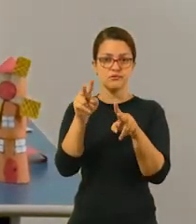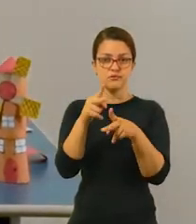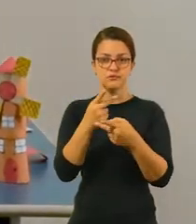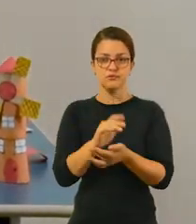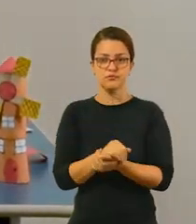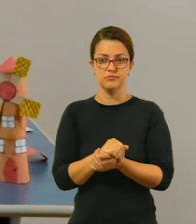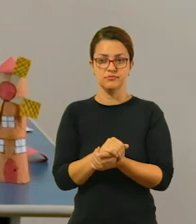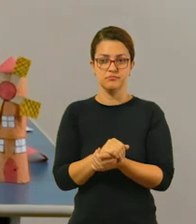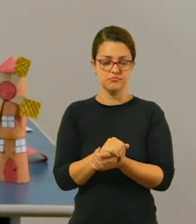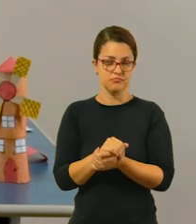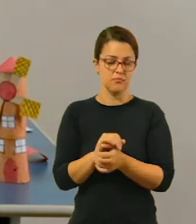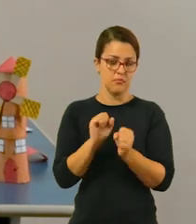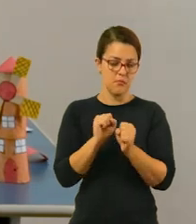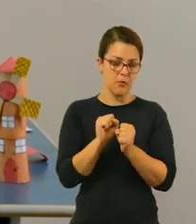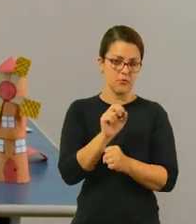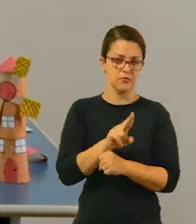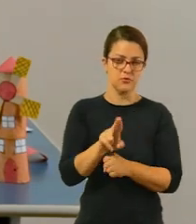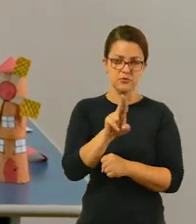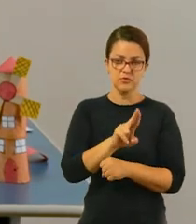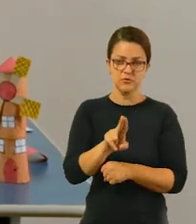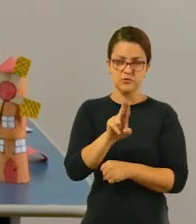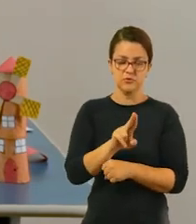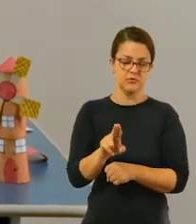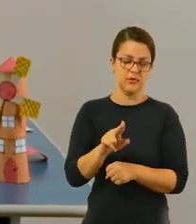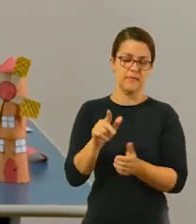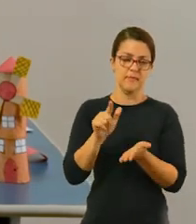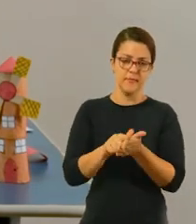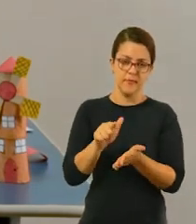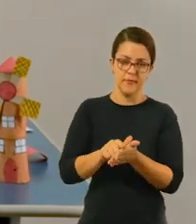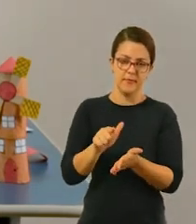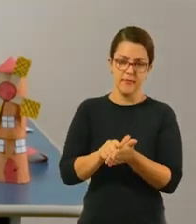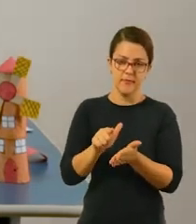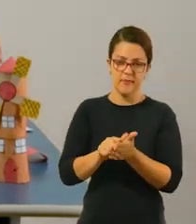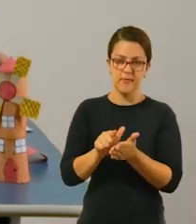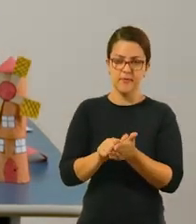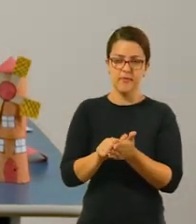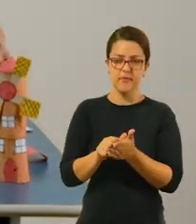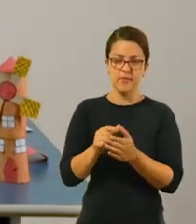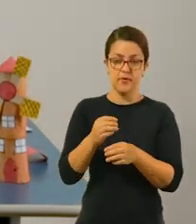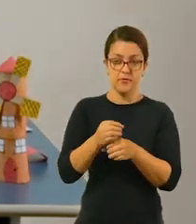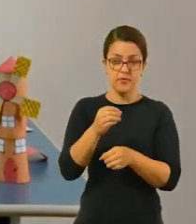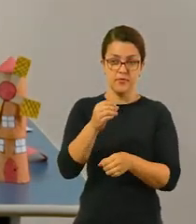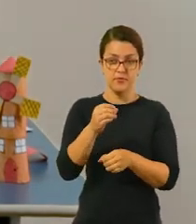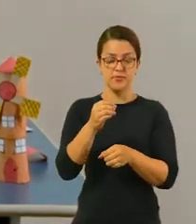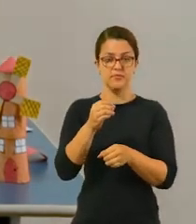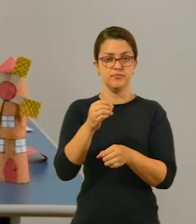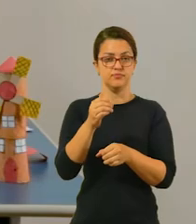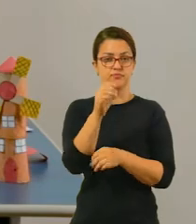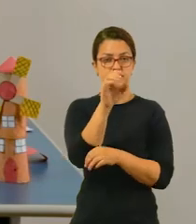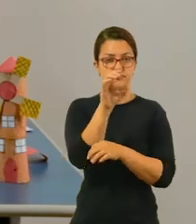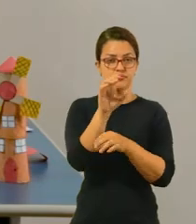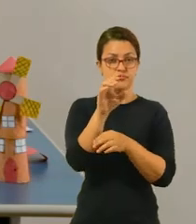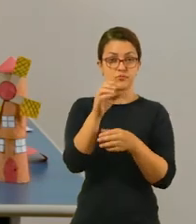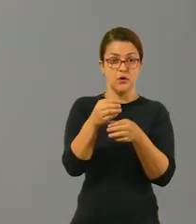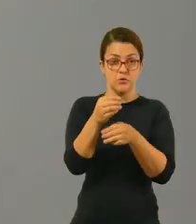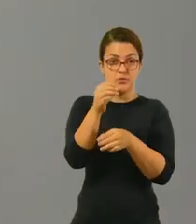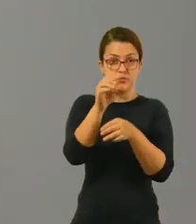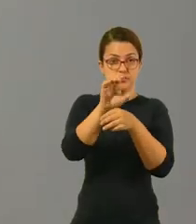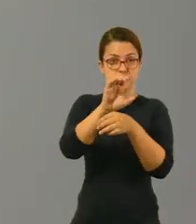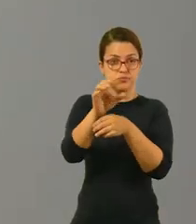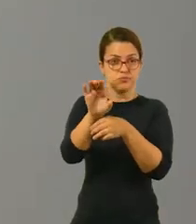casa, podem utilizar também papel para poder colar em volta do rolinho de papel